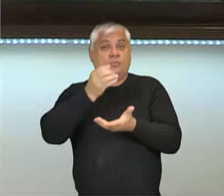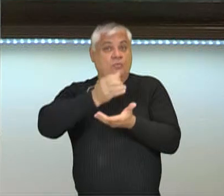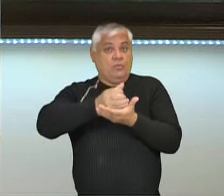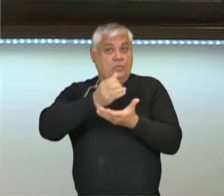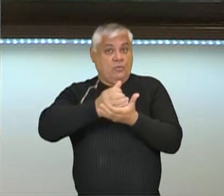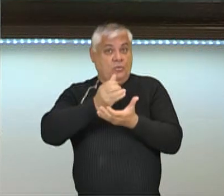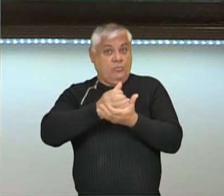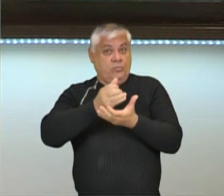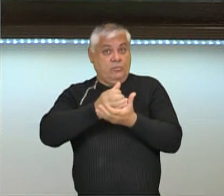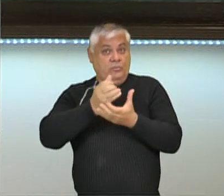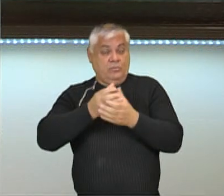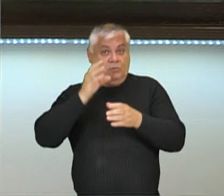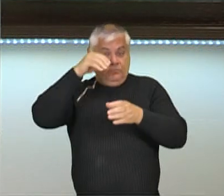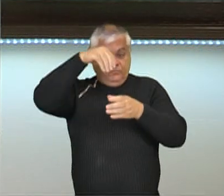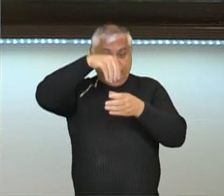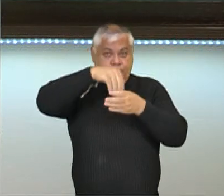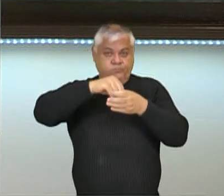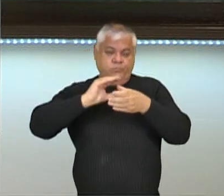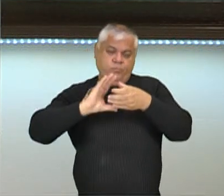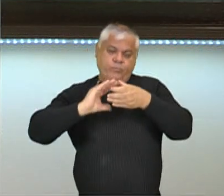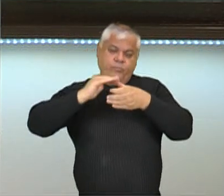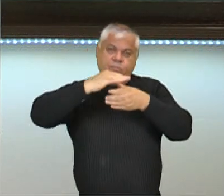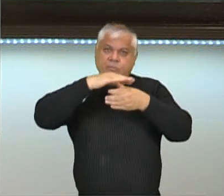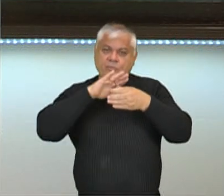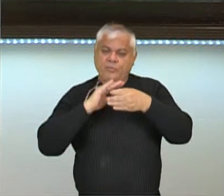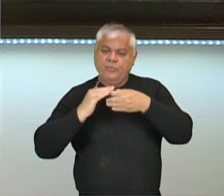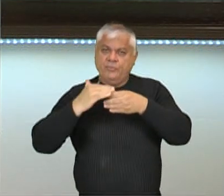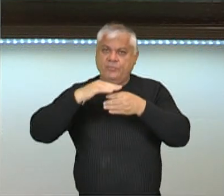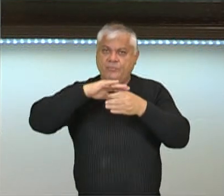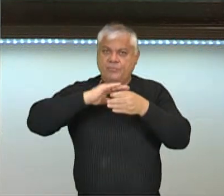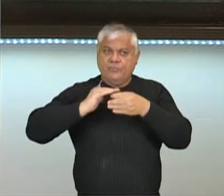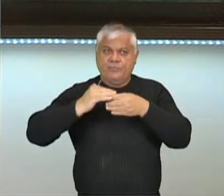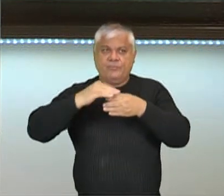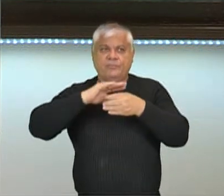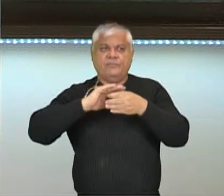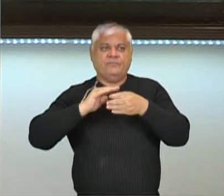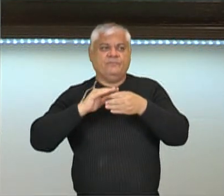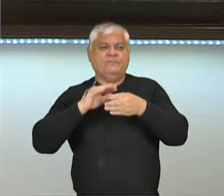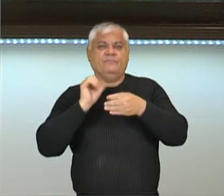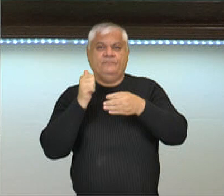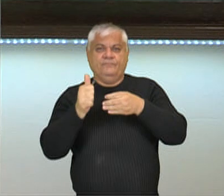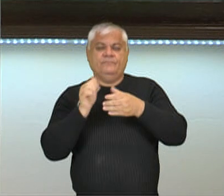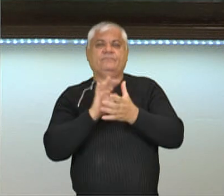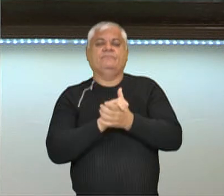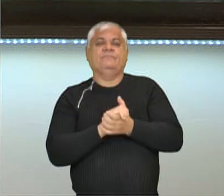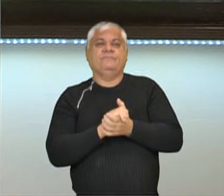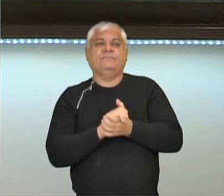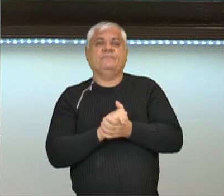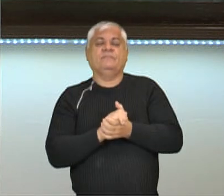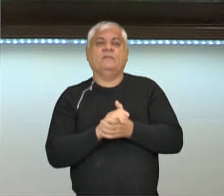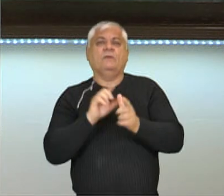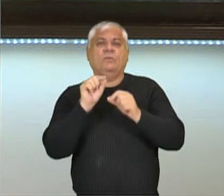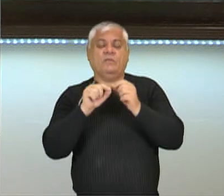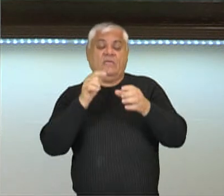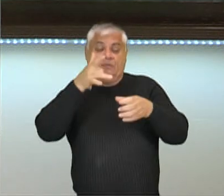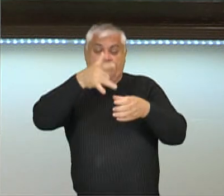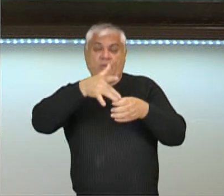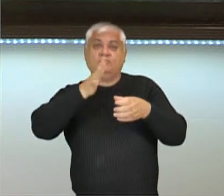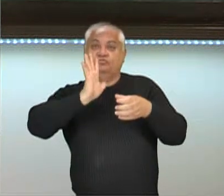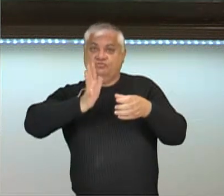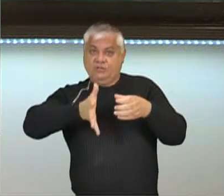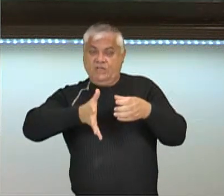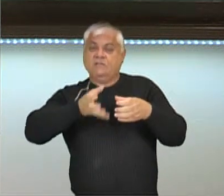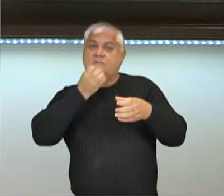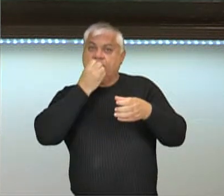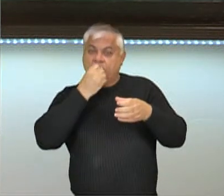vai colocar ele aqui no fundo deste copo descartável. Muito bem. Então, inicialmente, o ambiente já está